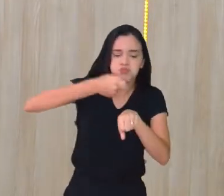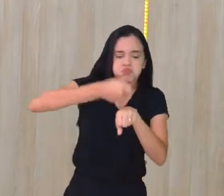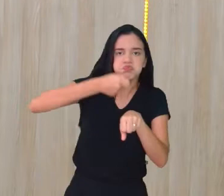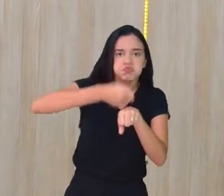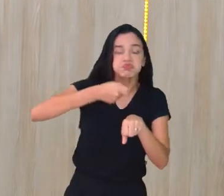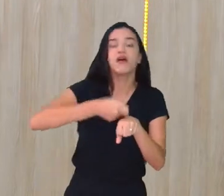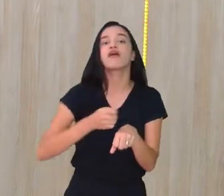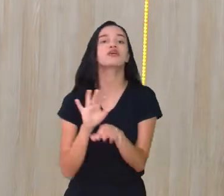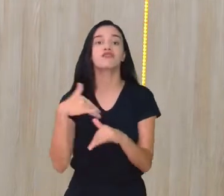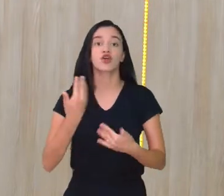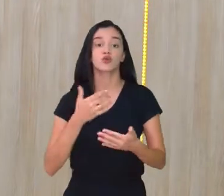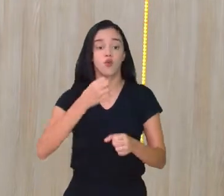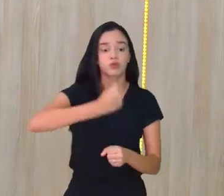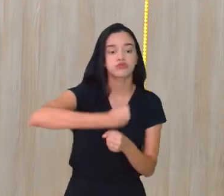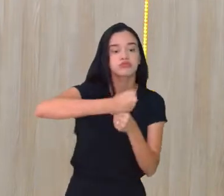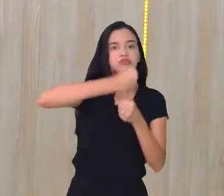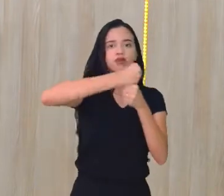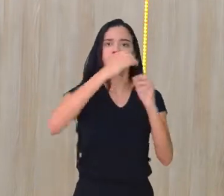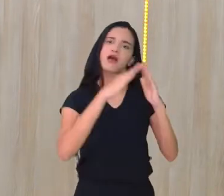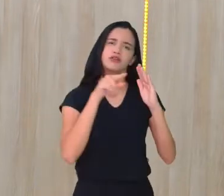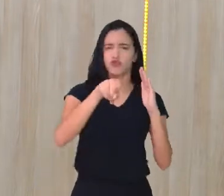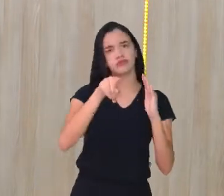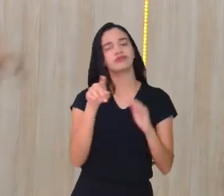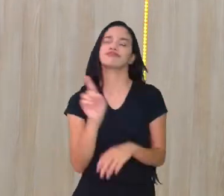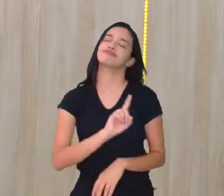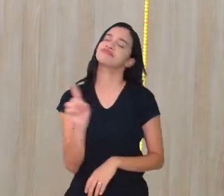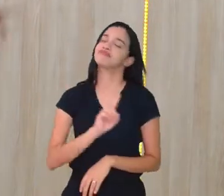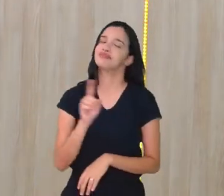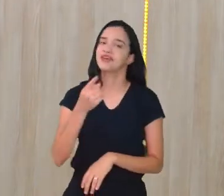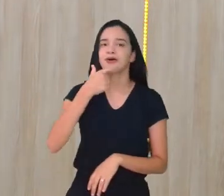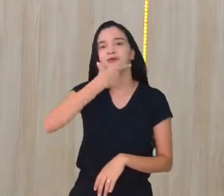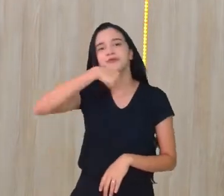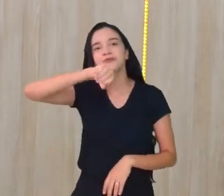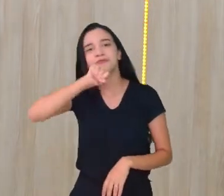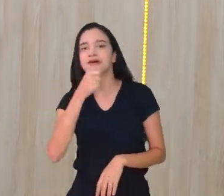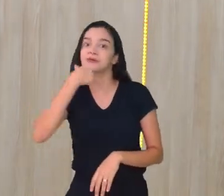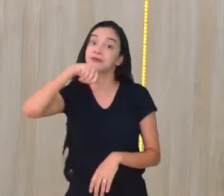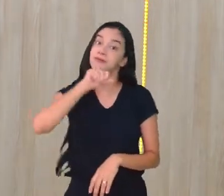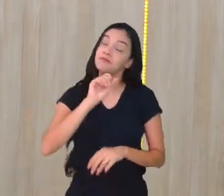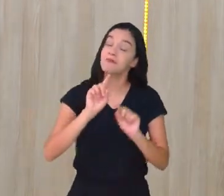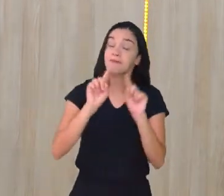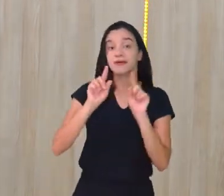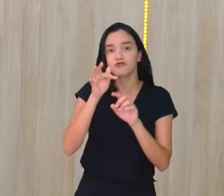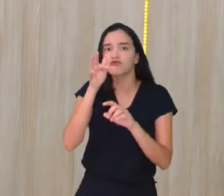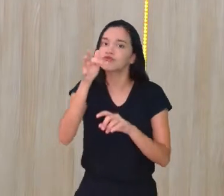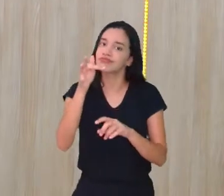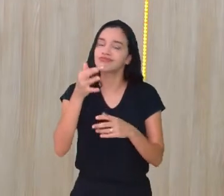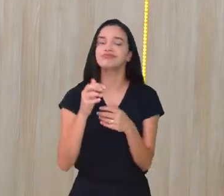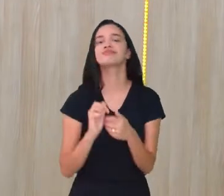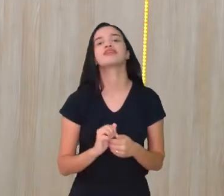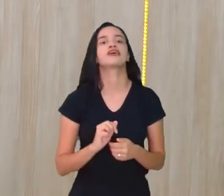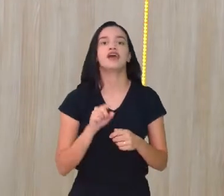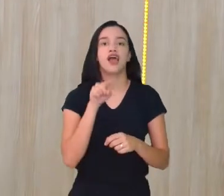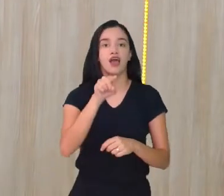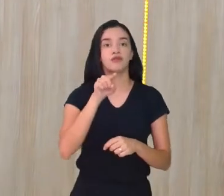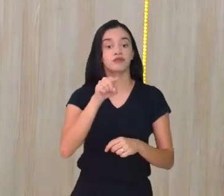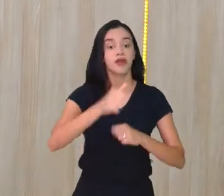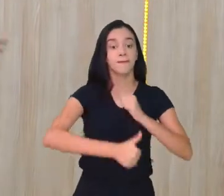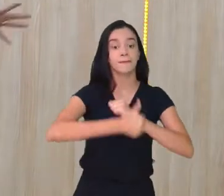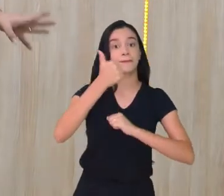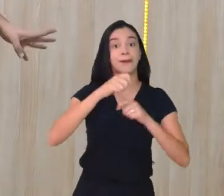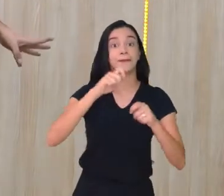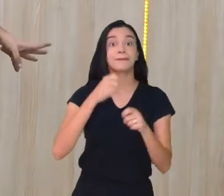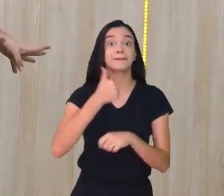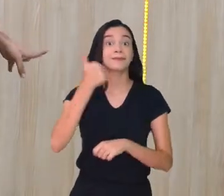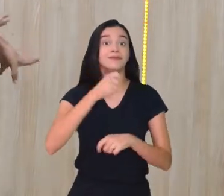seja, quando você vai construir uma casa, você não, né? Seu pai, sua mãe, não sei, mas no futuro, né? Quem sabe, né? Você vai fazer primeiro o que